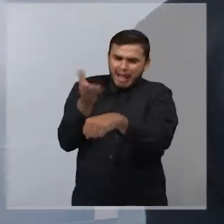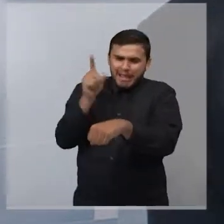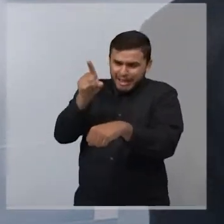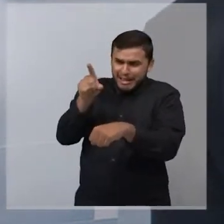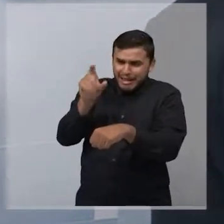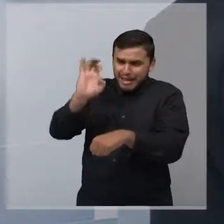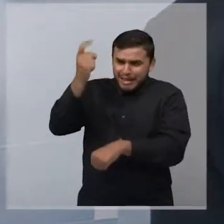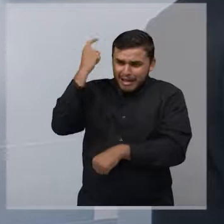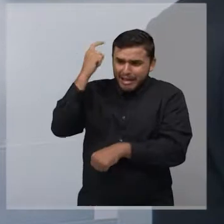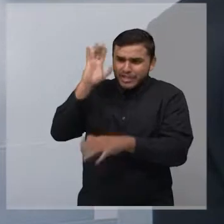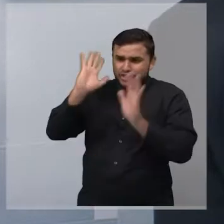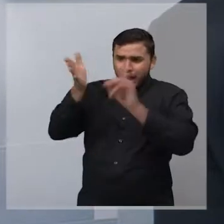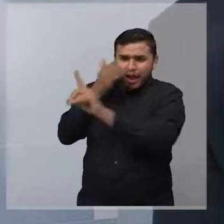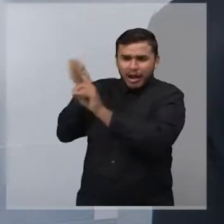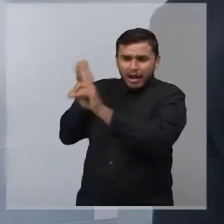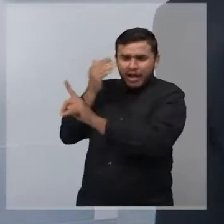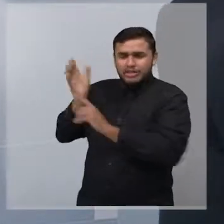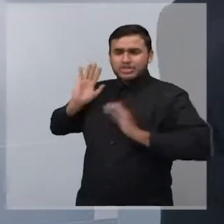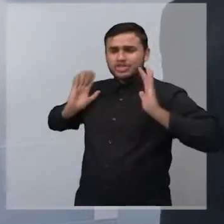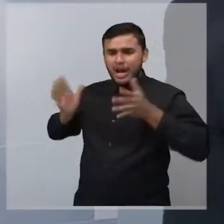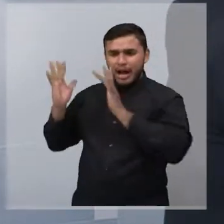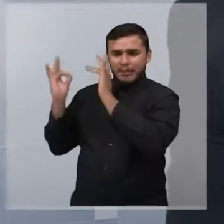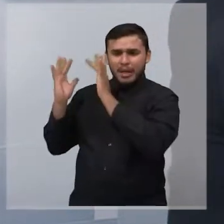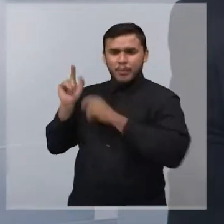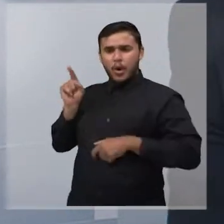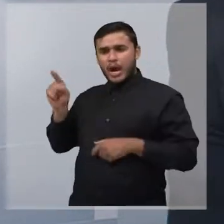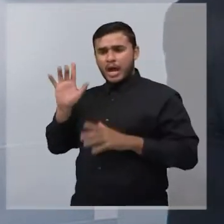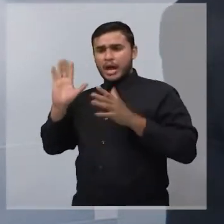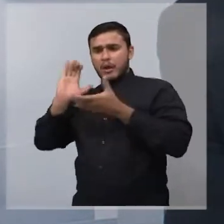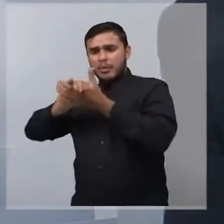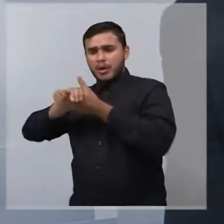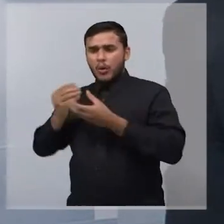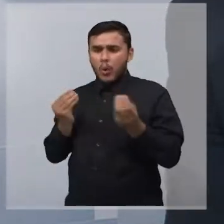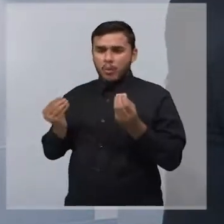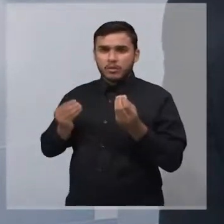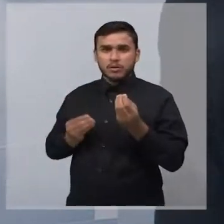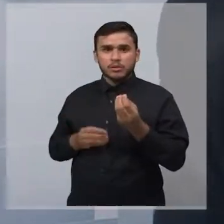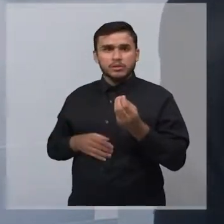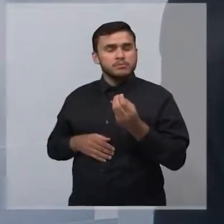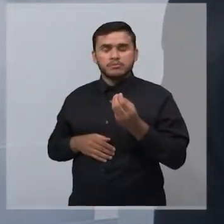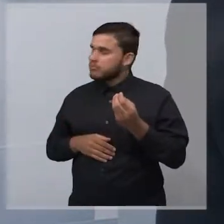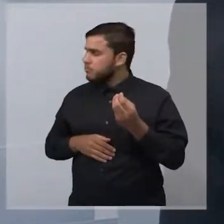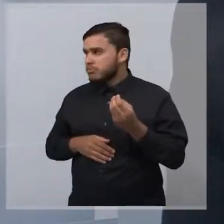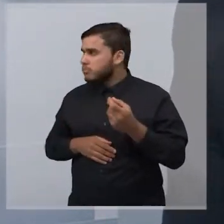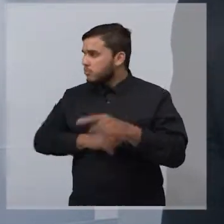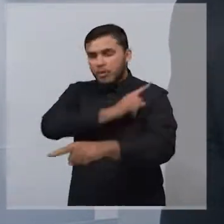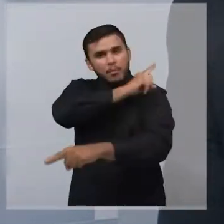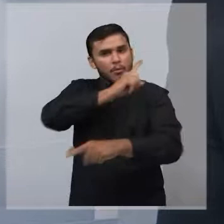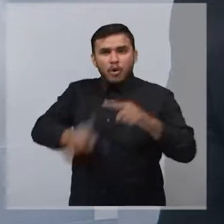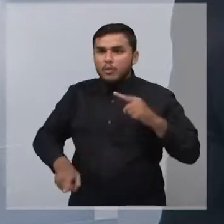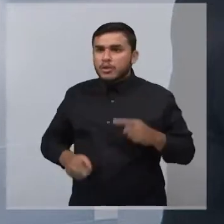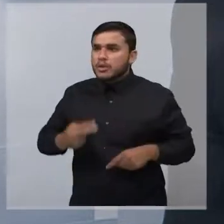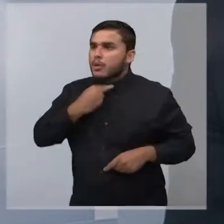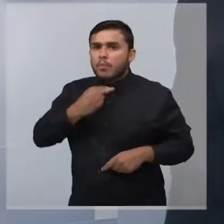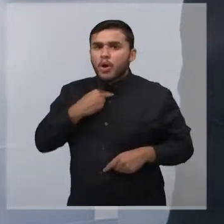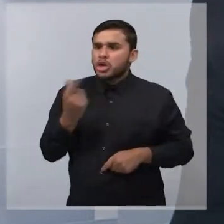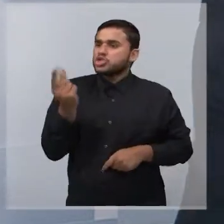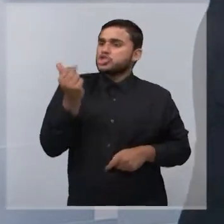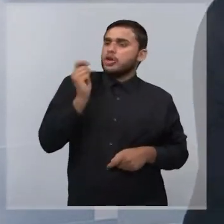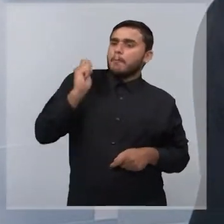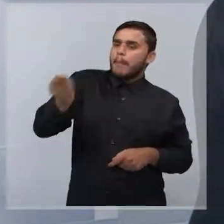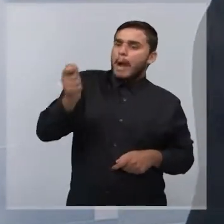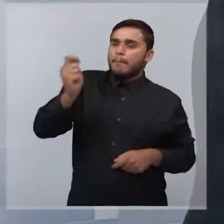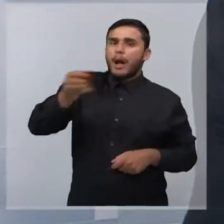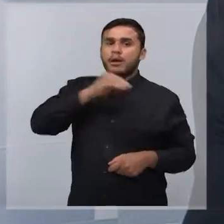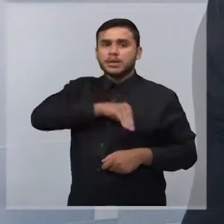a violência contra as mulheres e, mais ainda, que aqueles que forem condenados por cometerem ainda usufruam